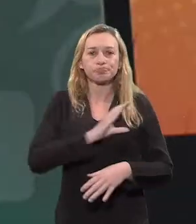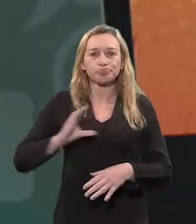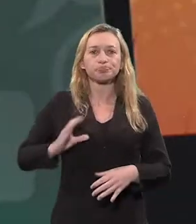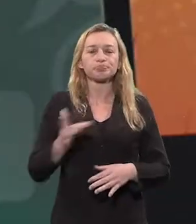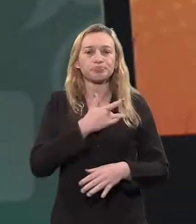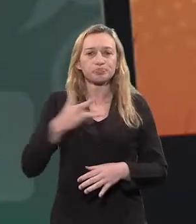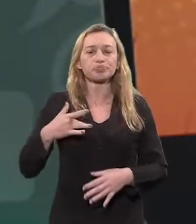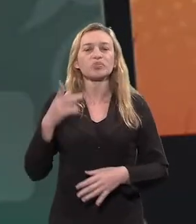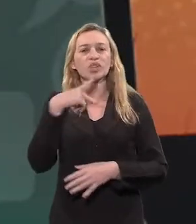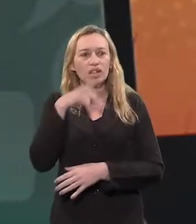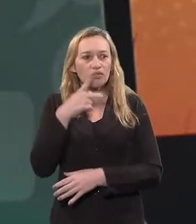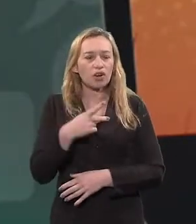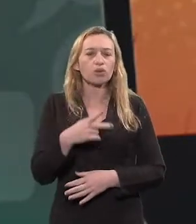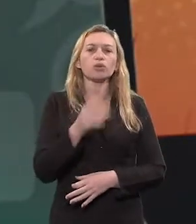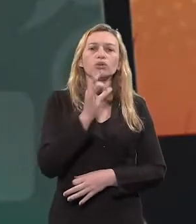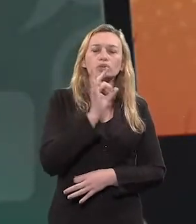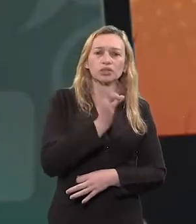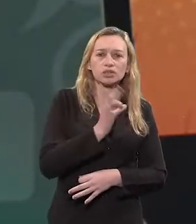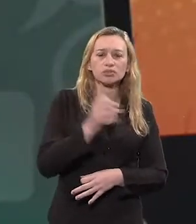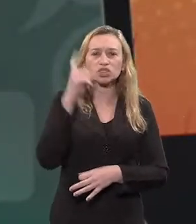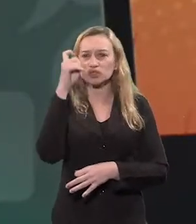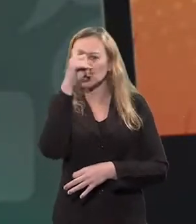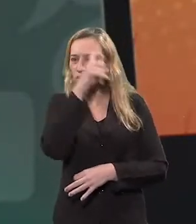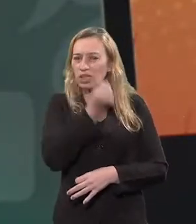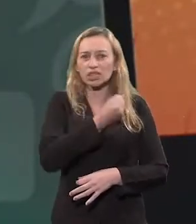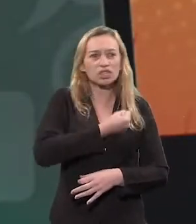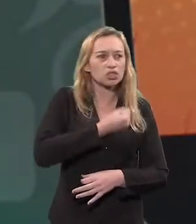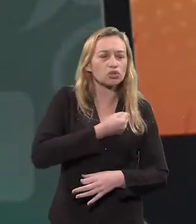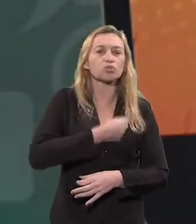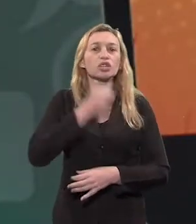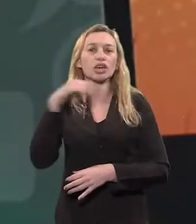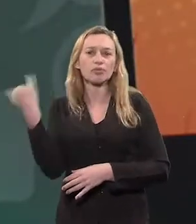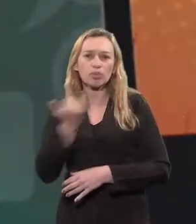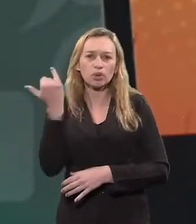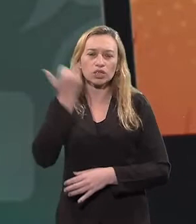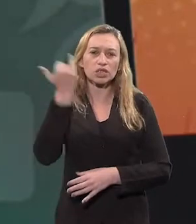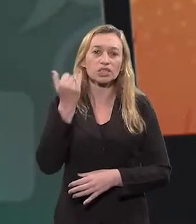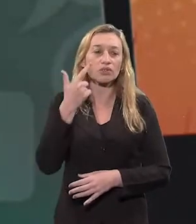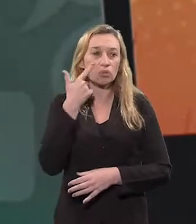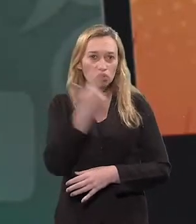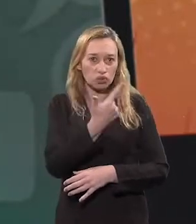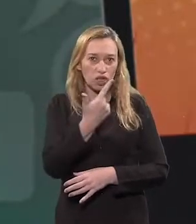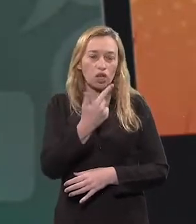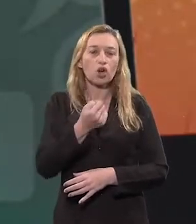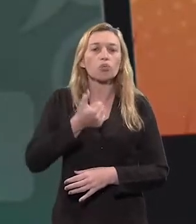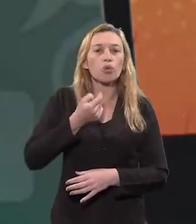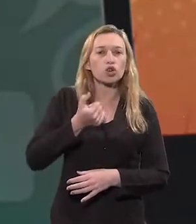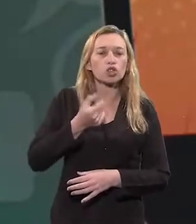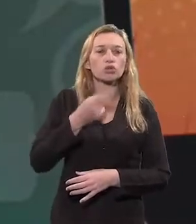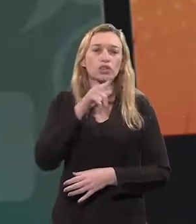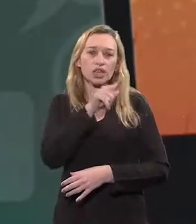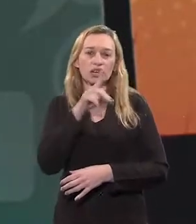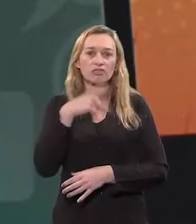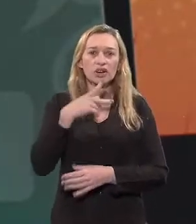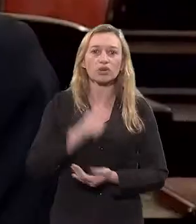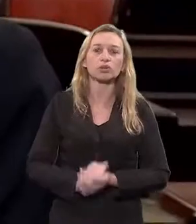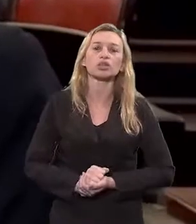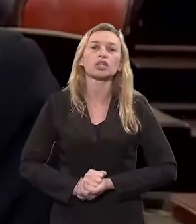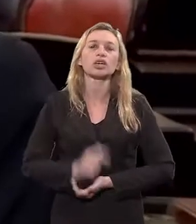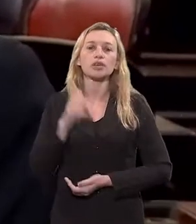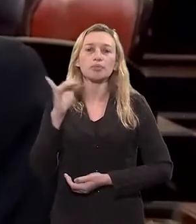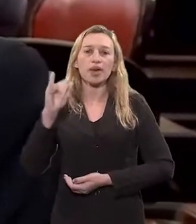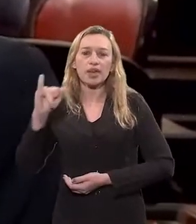Alerj, e ela falou justamente sobre a dificuldade desses dados, né, e a importância deles. Vamos assistir um pouquinho sobre o que ela falou.